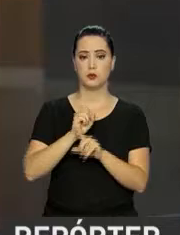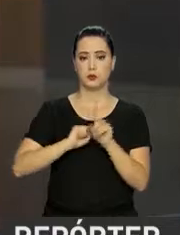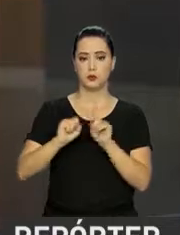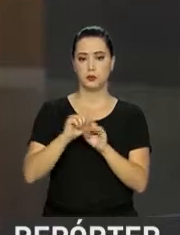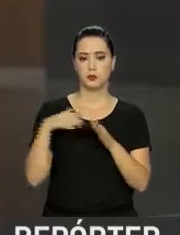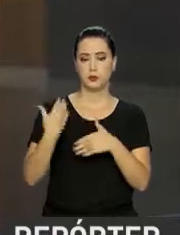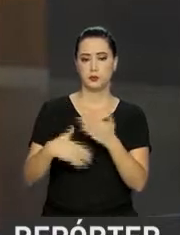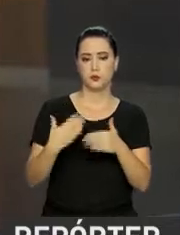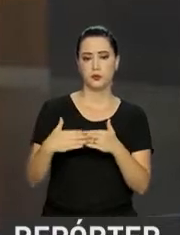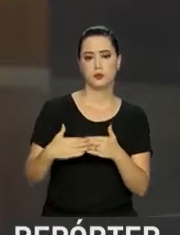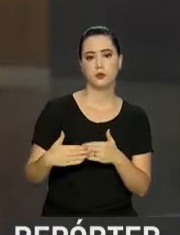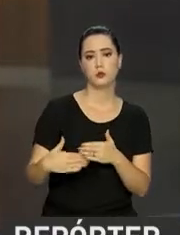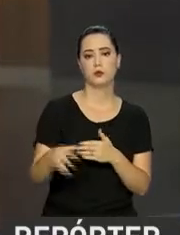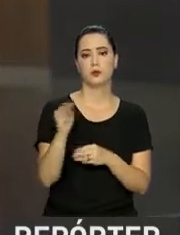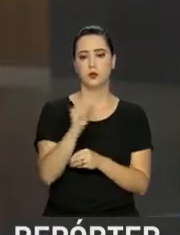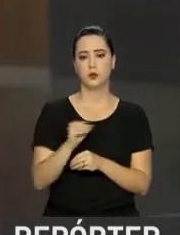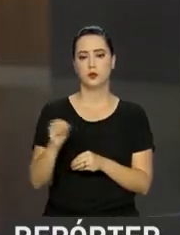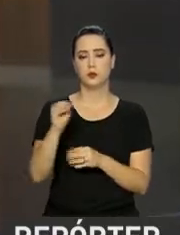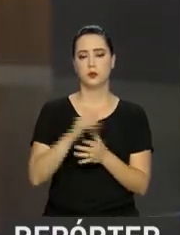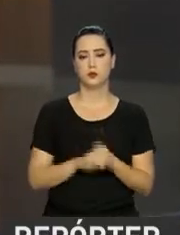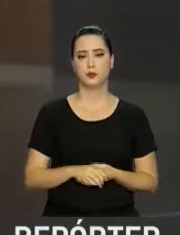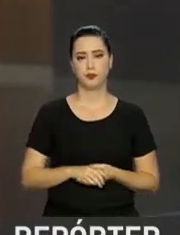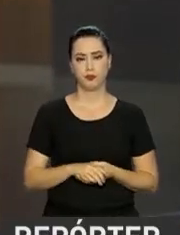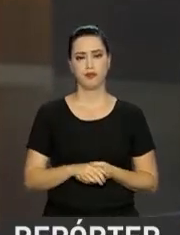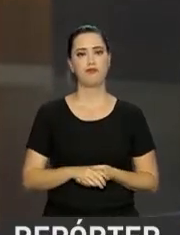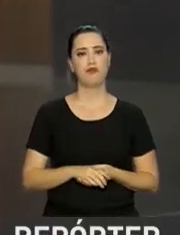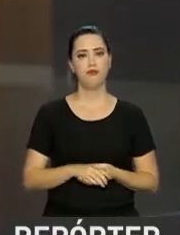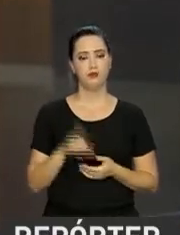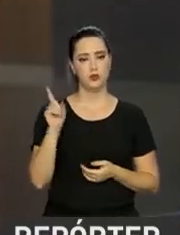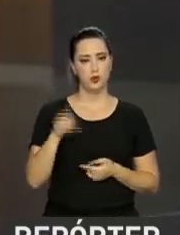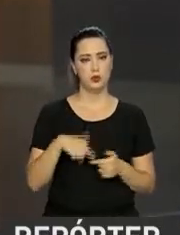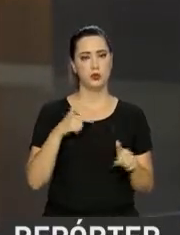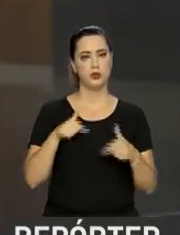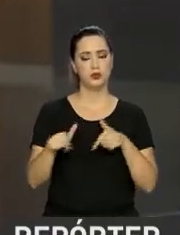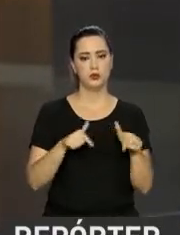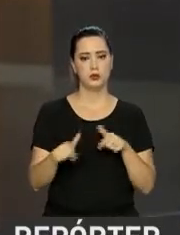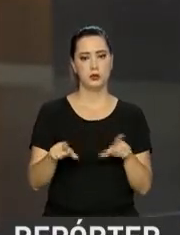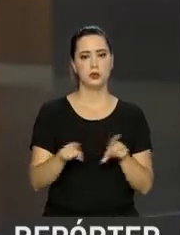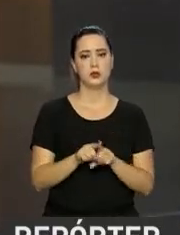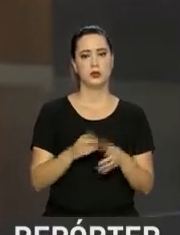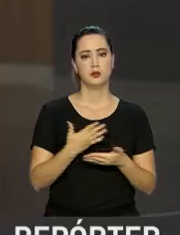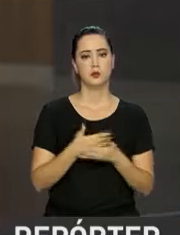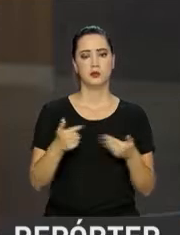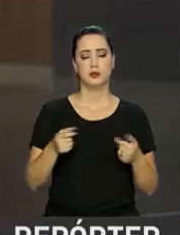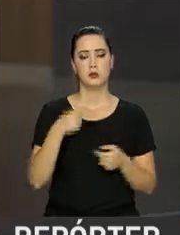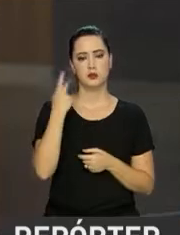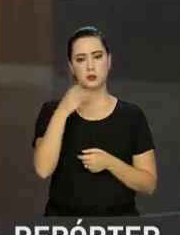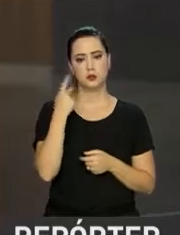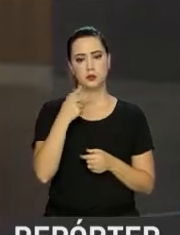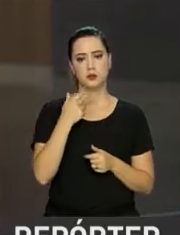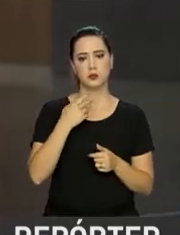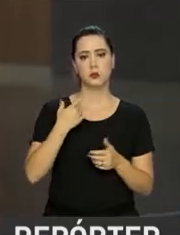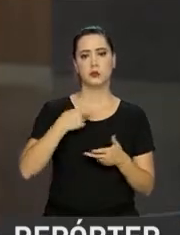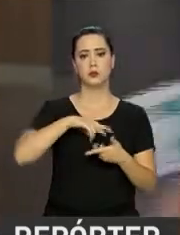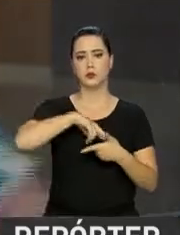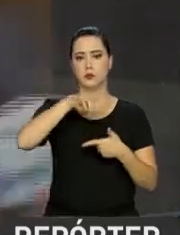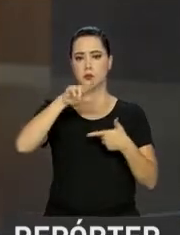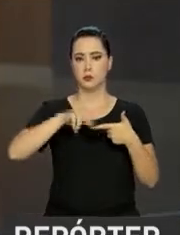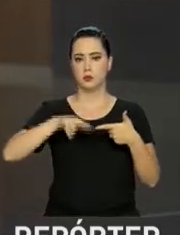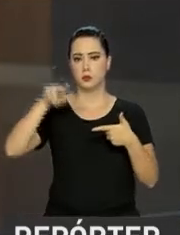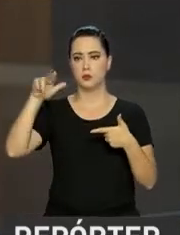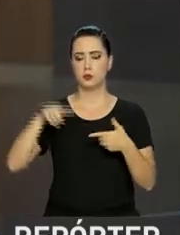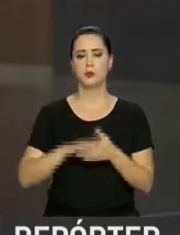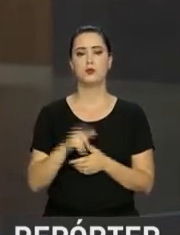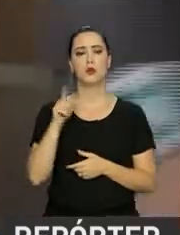desses anos ela vem sendo aprimorada então é mais um trabalho para o aprimoramento das políticas através da transversalidade só